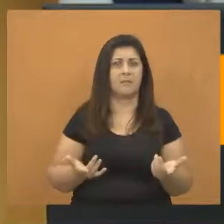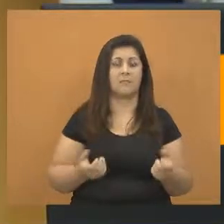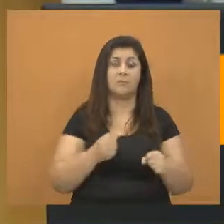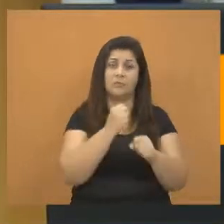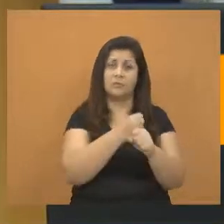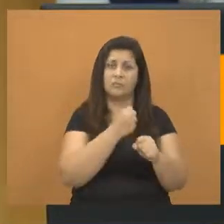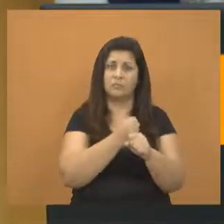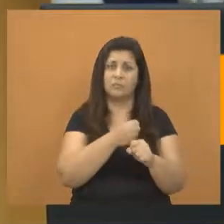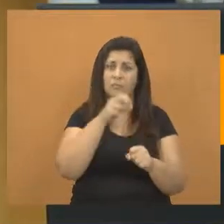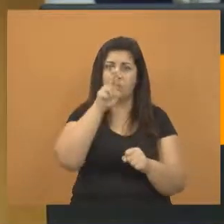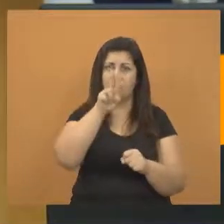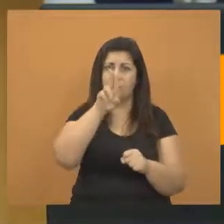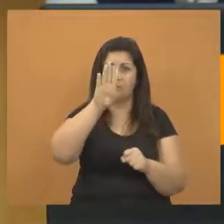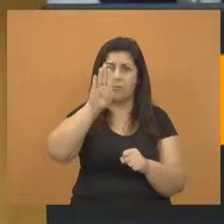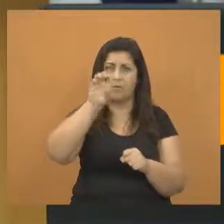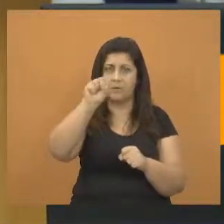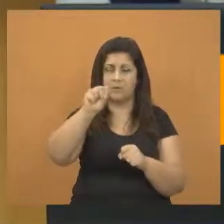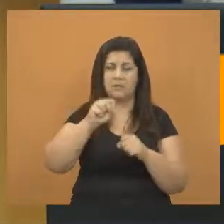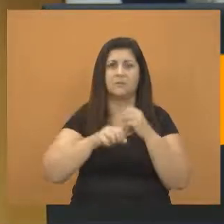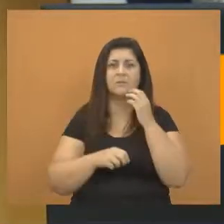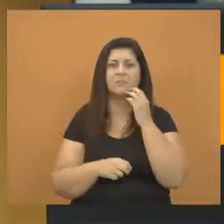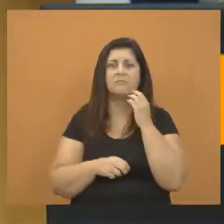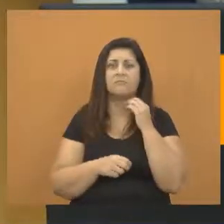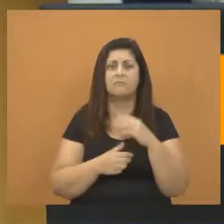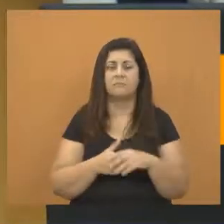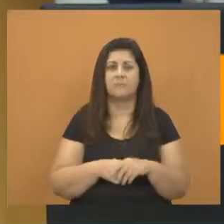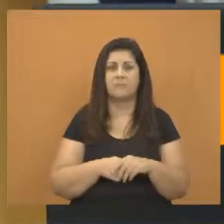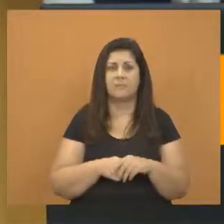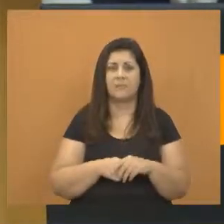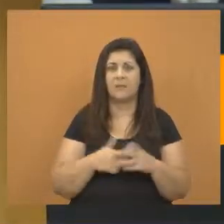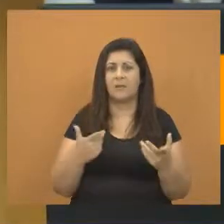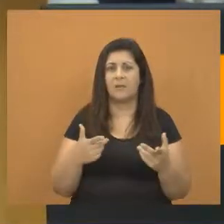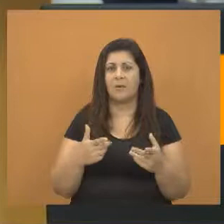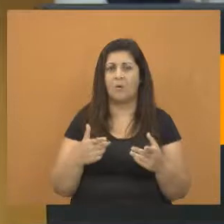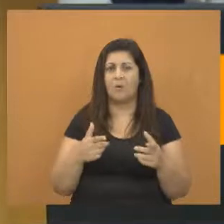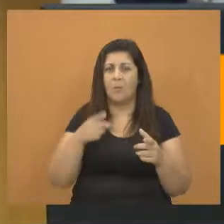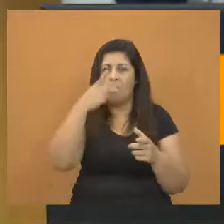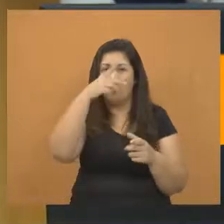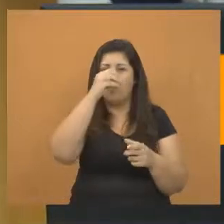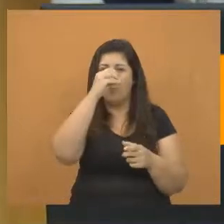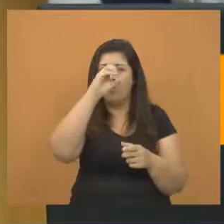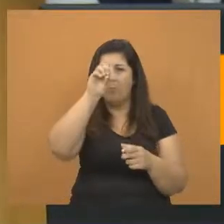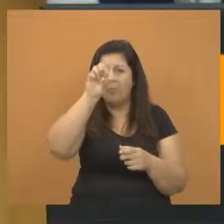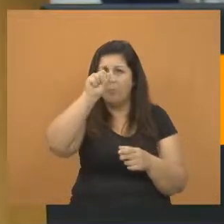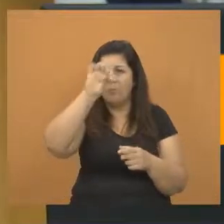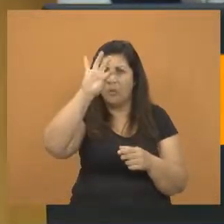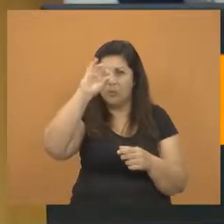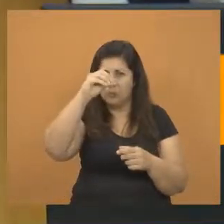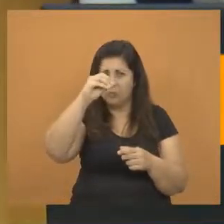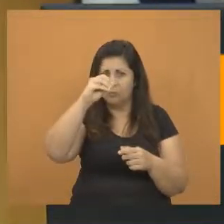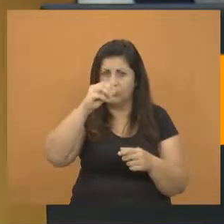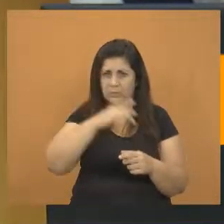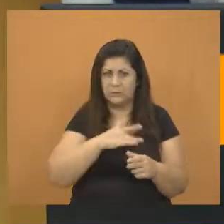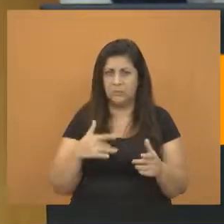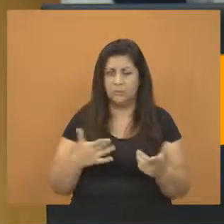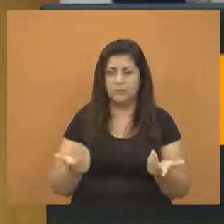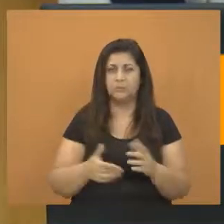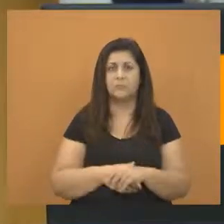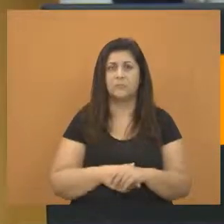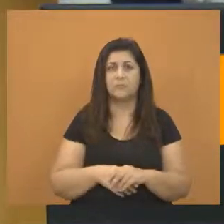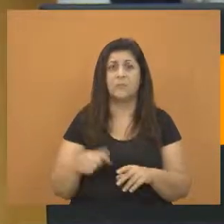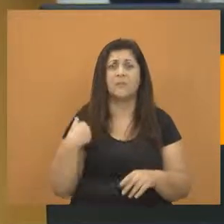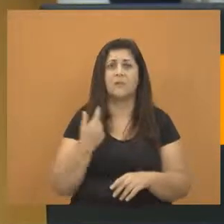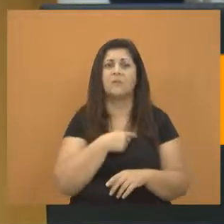construção de UBS, mais popularmente conhecido como postinho, né, unidade básica. Nós vimos aqui